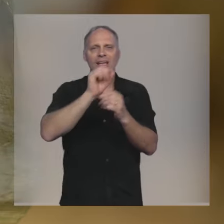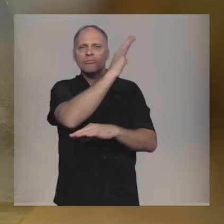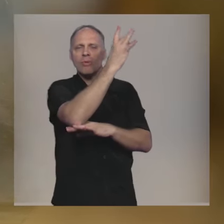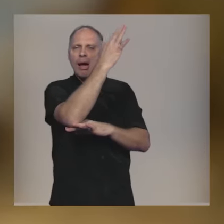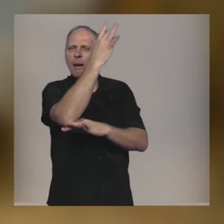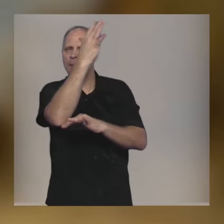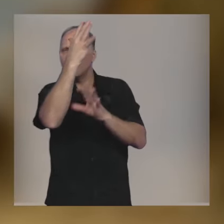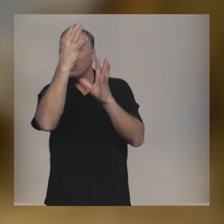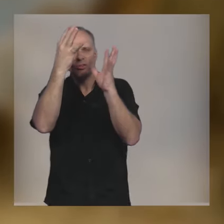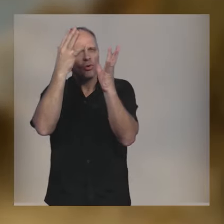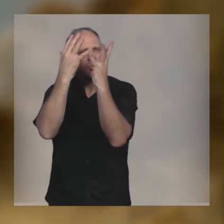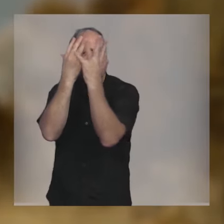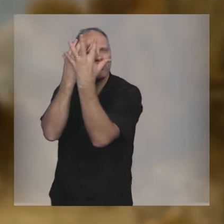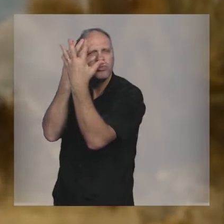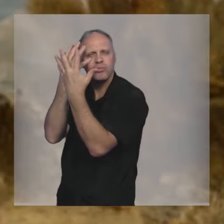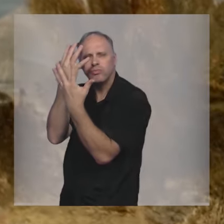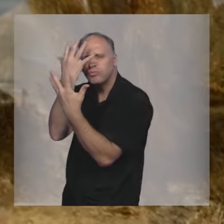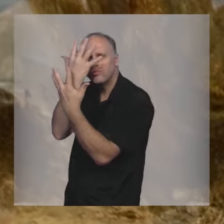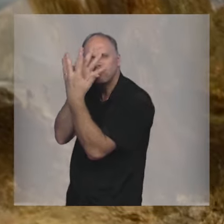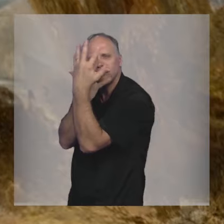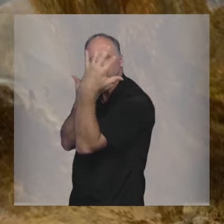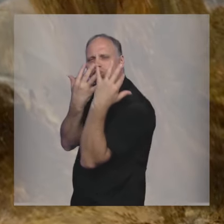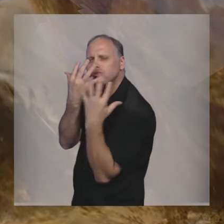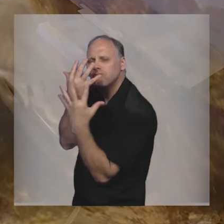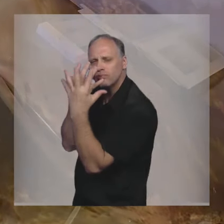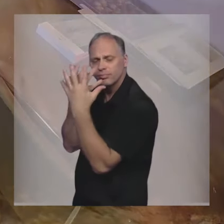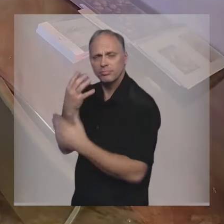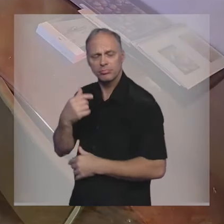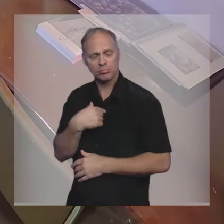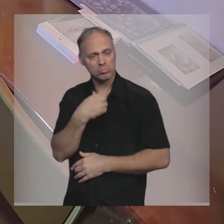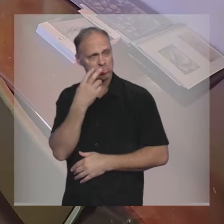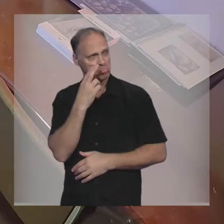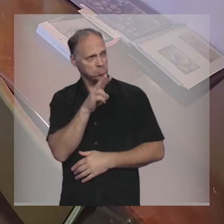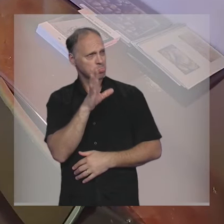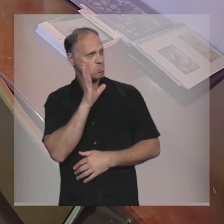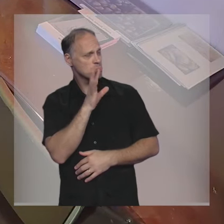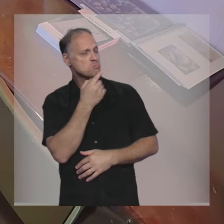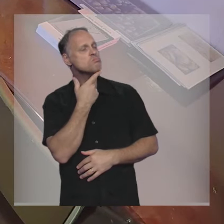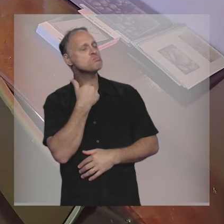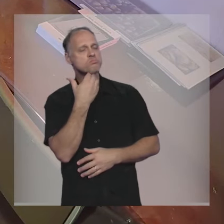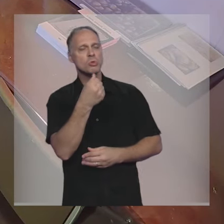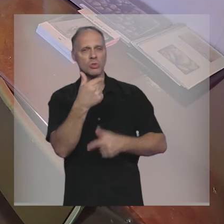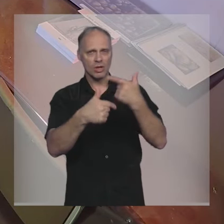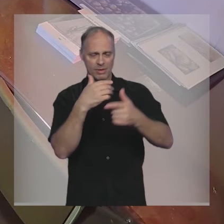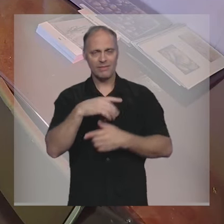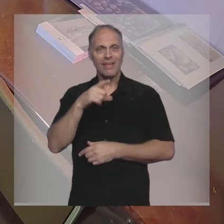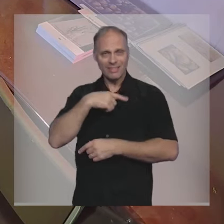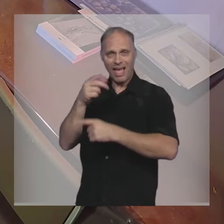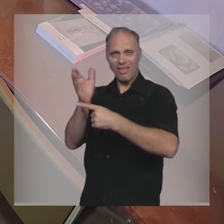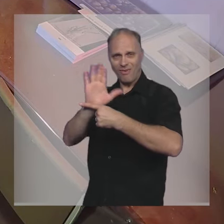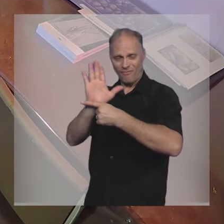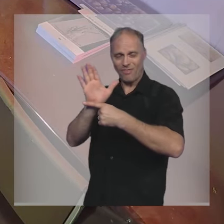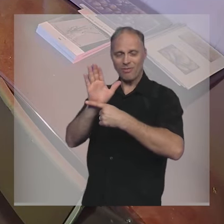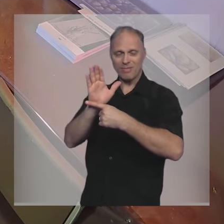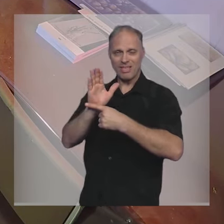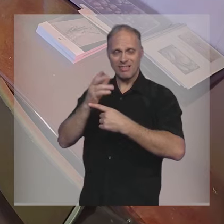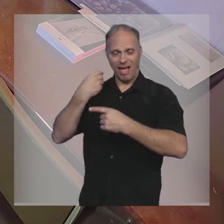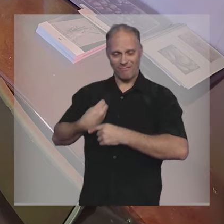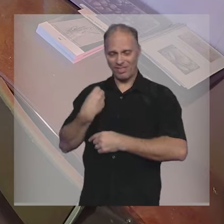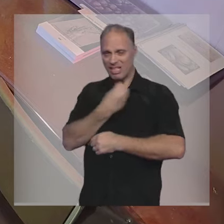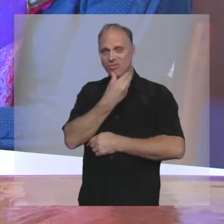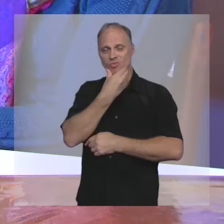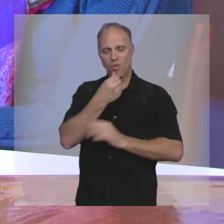estava escondida de uma certa forma, e isso me agrada demais no trabalho dele. Há um filme sobre a vida dele que